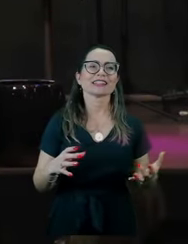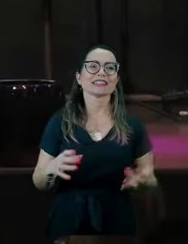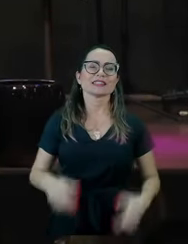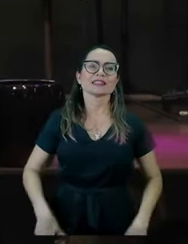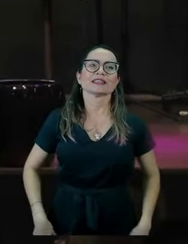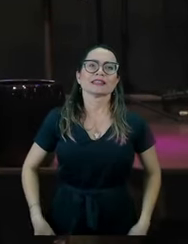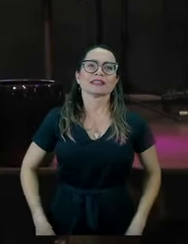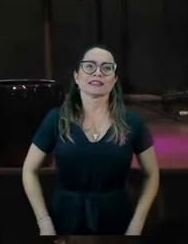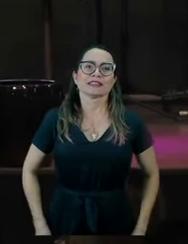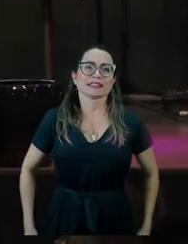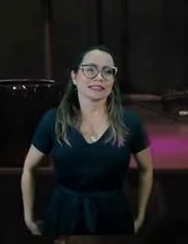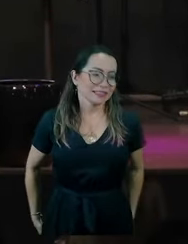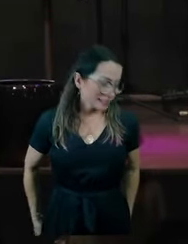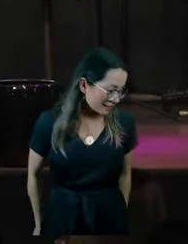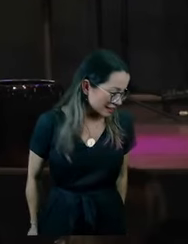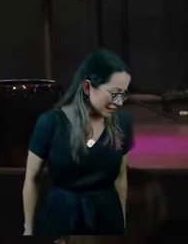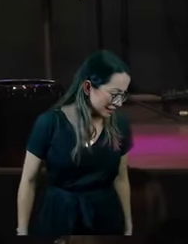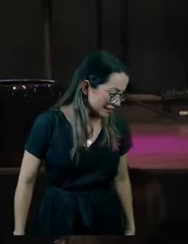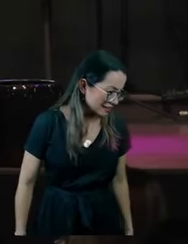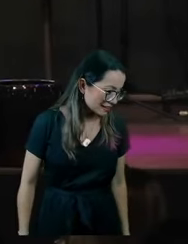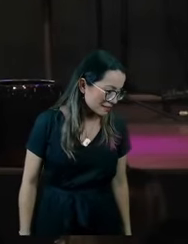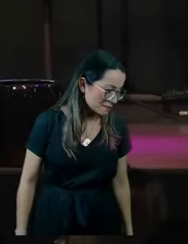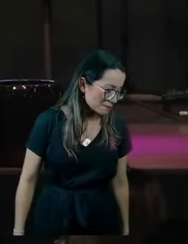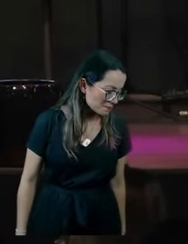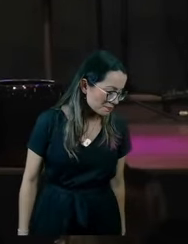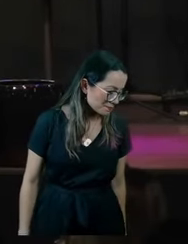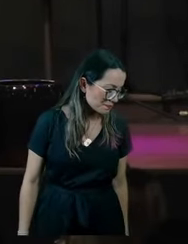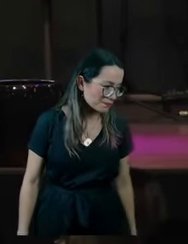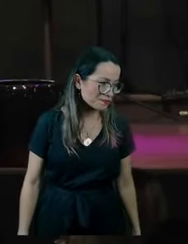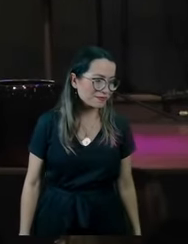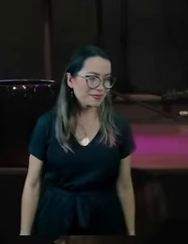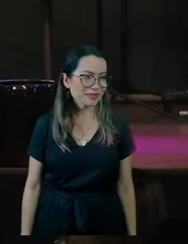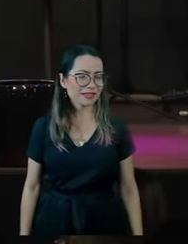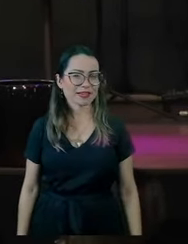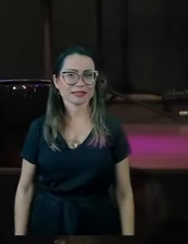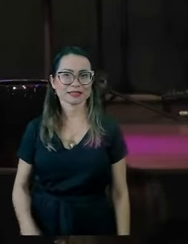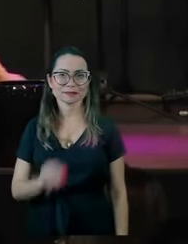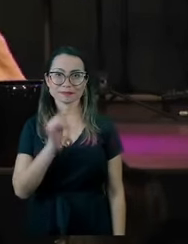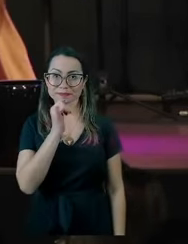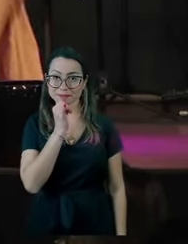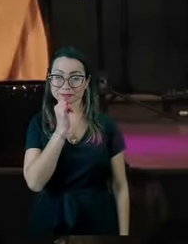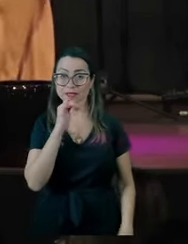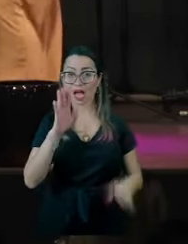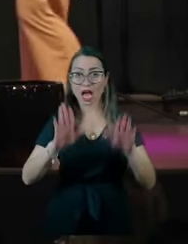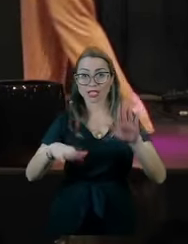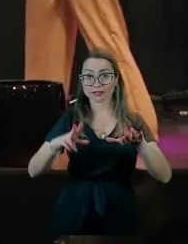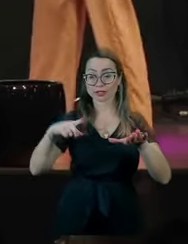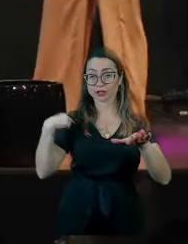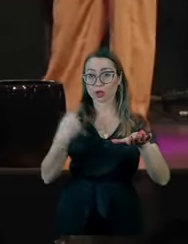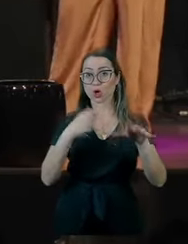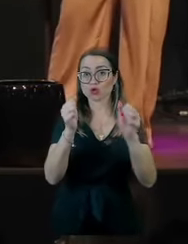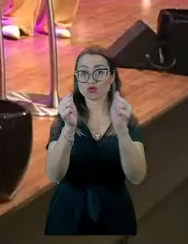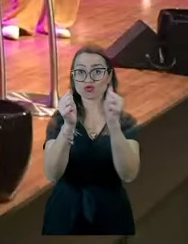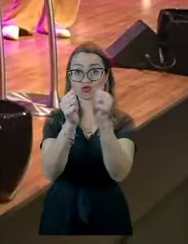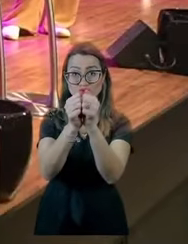foi uma vergonha, aqui. Estar junto não significa o quê?